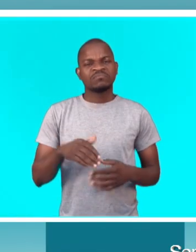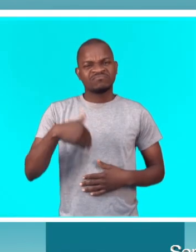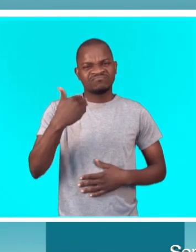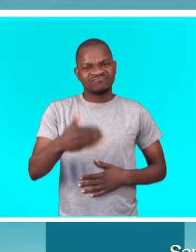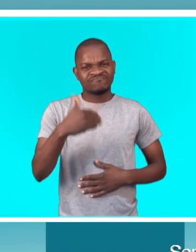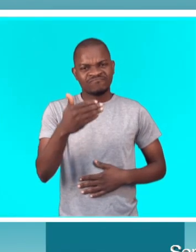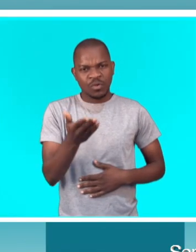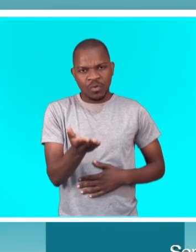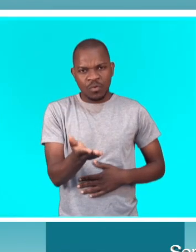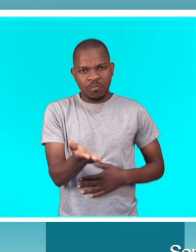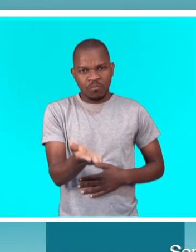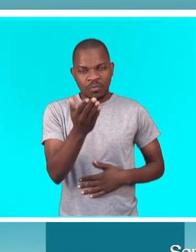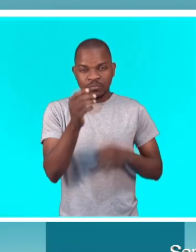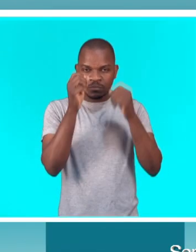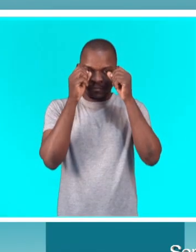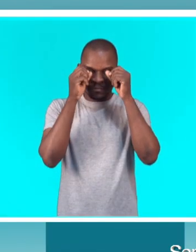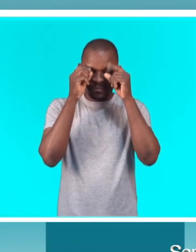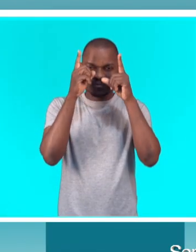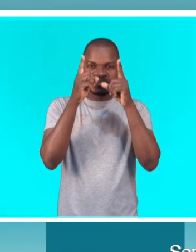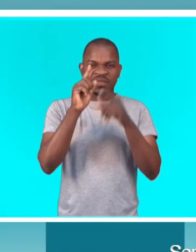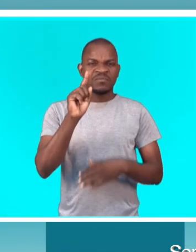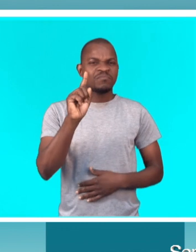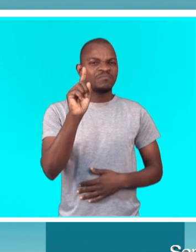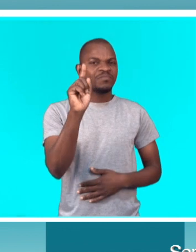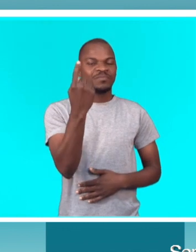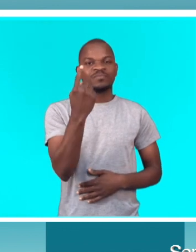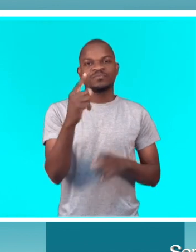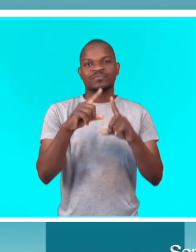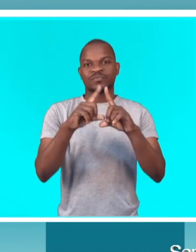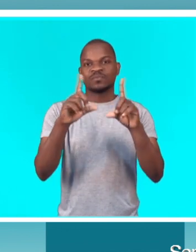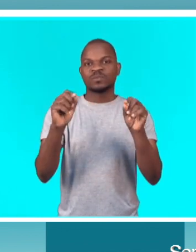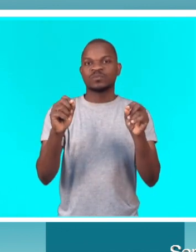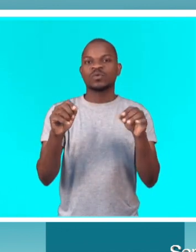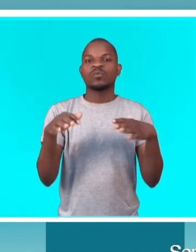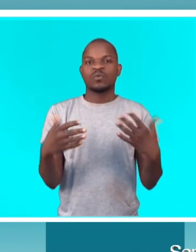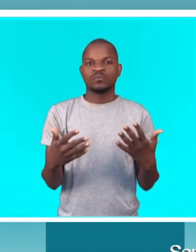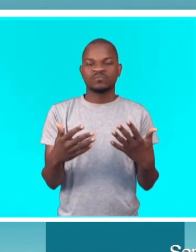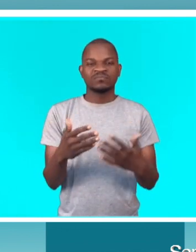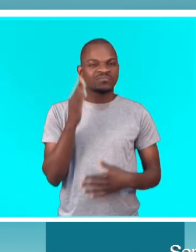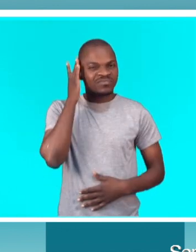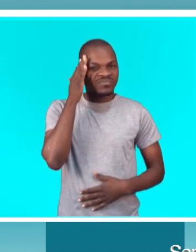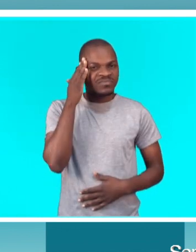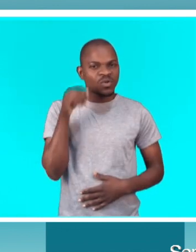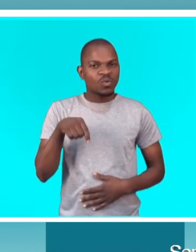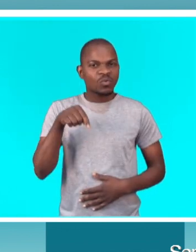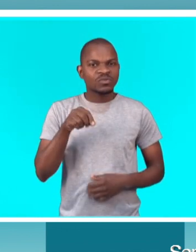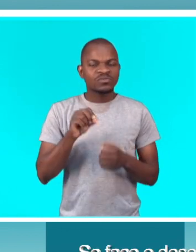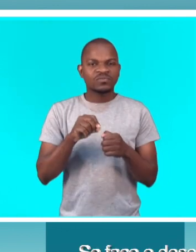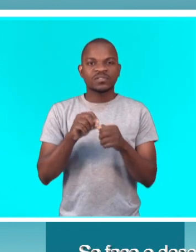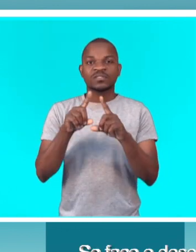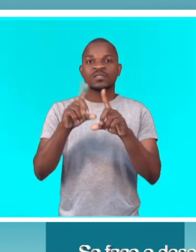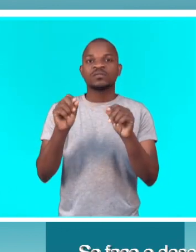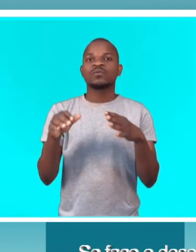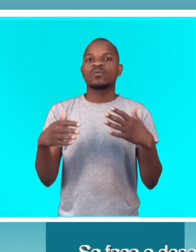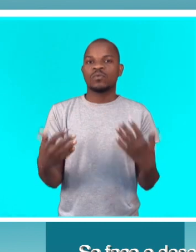Sempre que acordo, a primeira coisa que eu penso é, o que que eu vou fazer hoje? Hoje eu